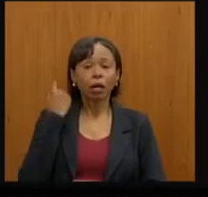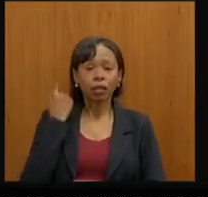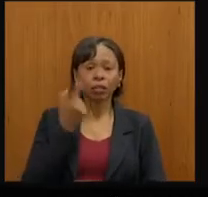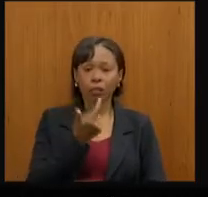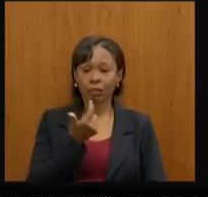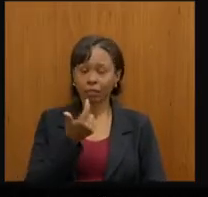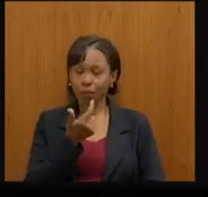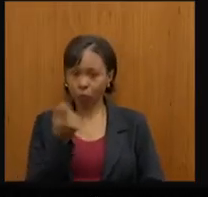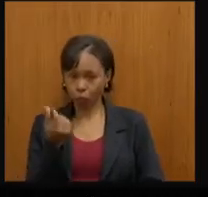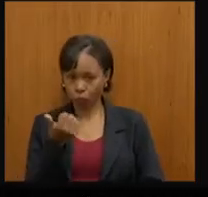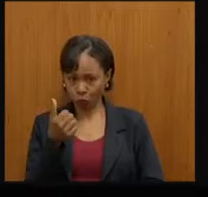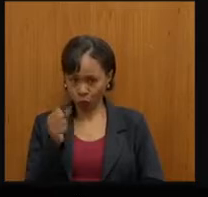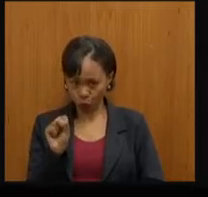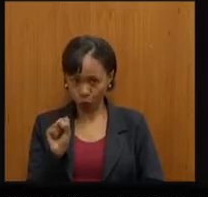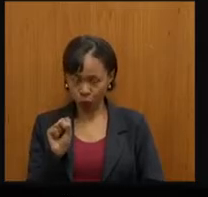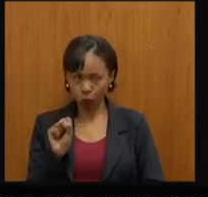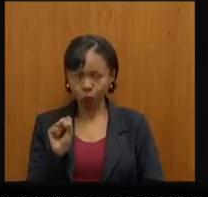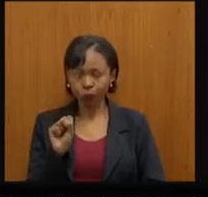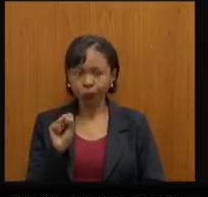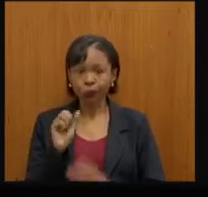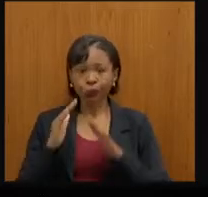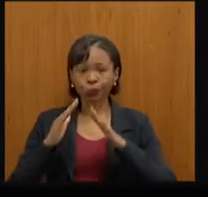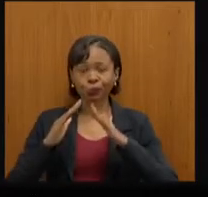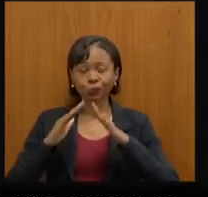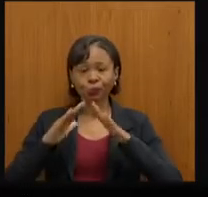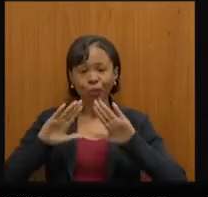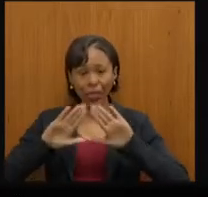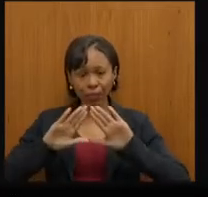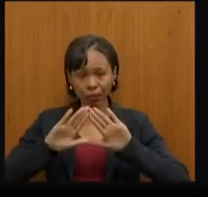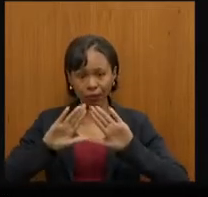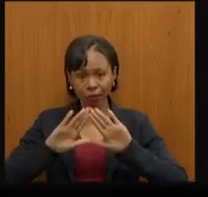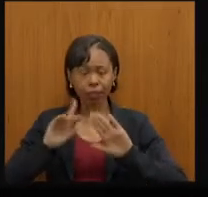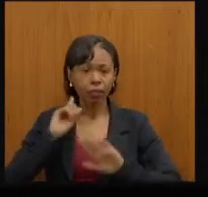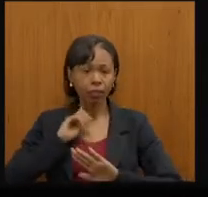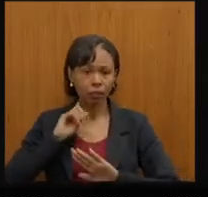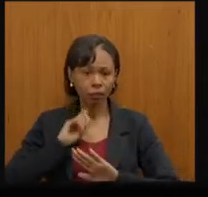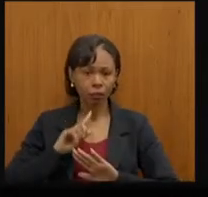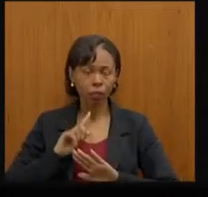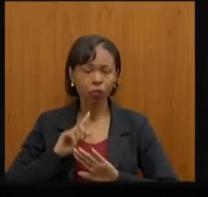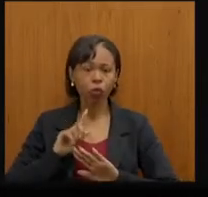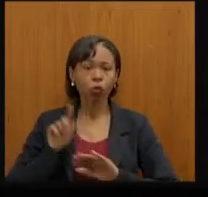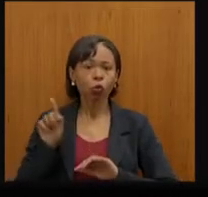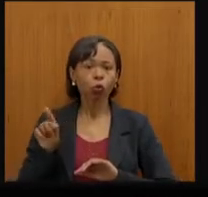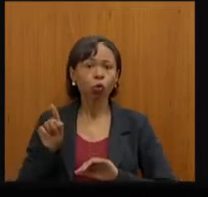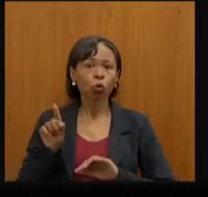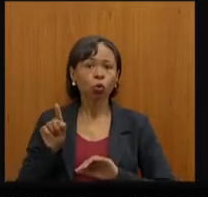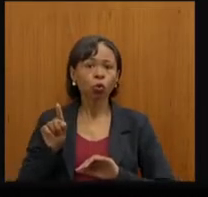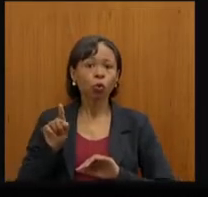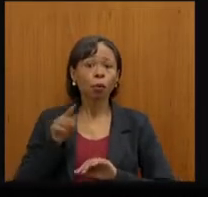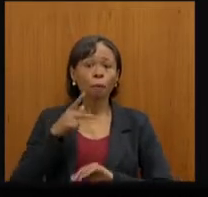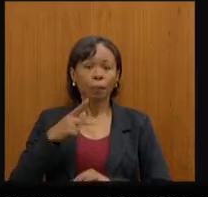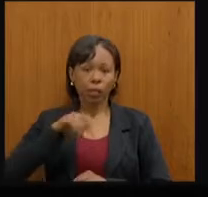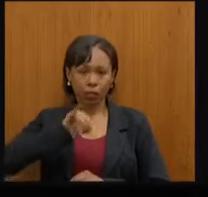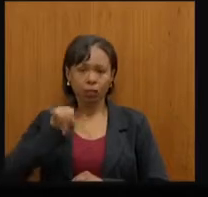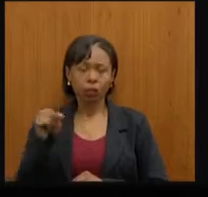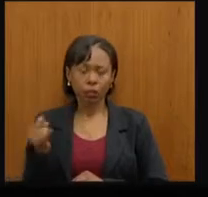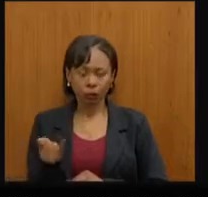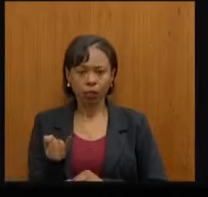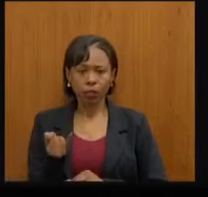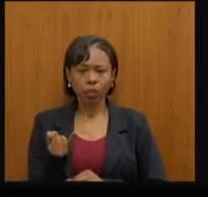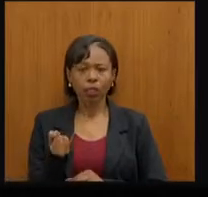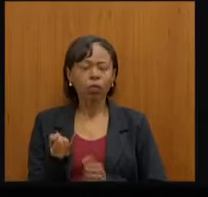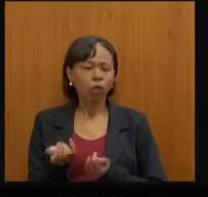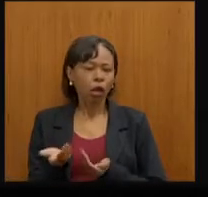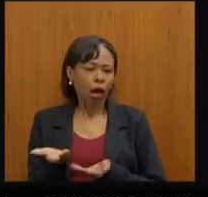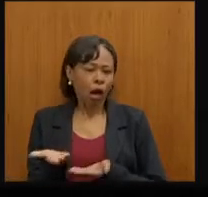Legislativo sair do PJ que é um projeto encantador anti os alunos do ensino médio estão mais tem municípios